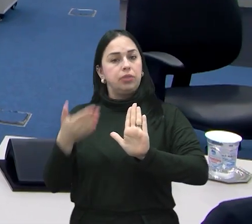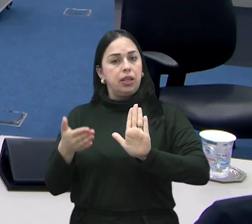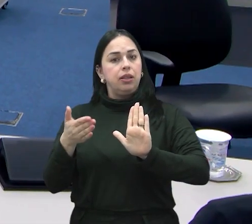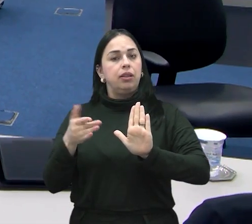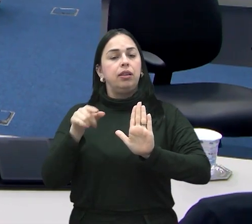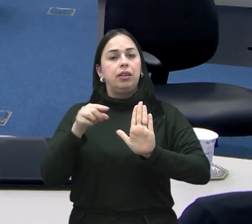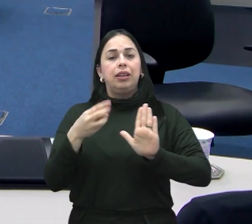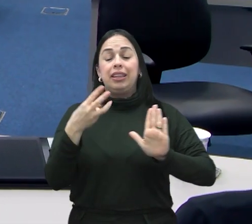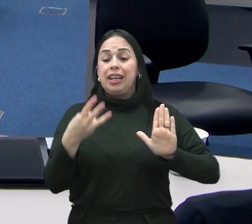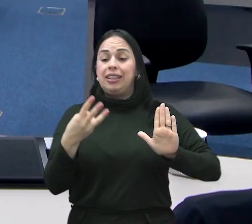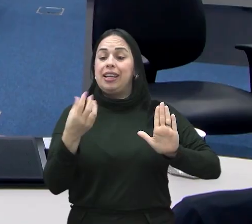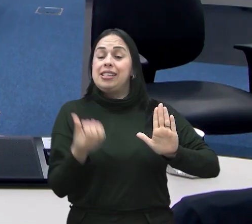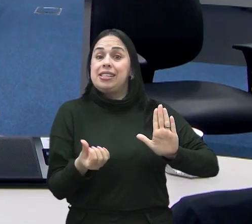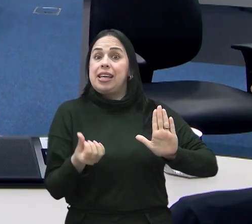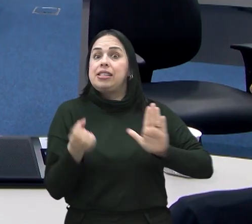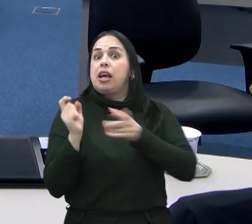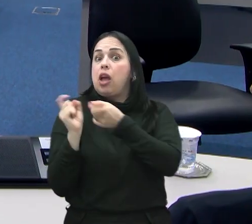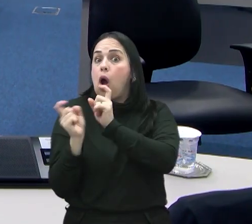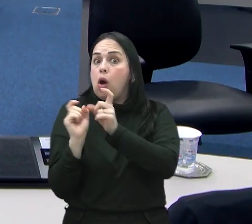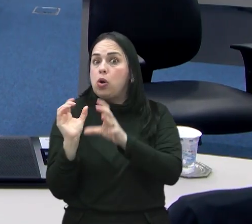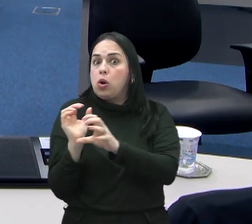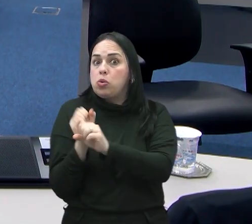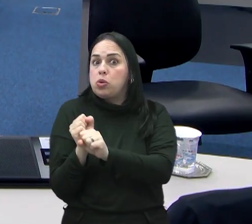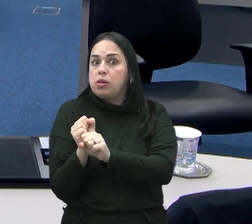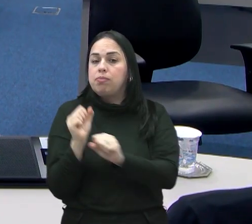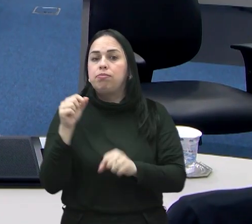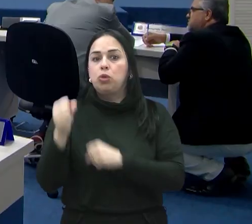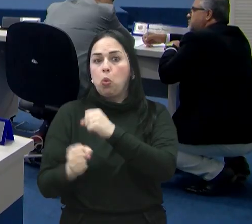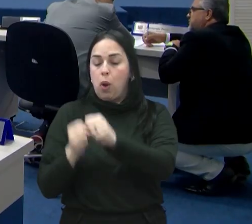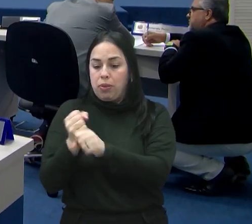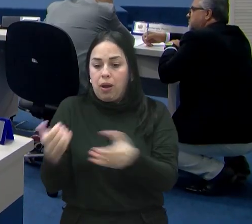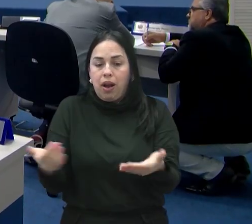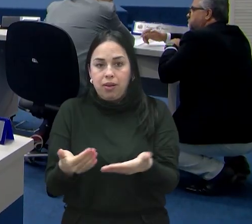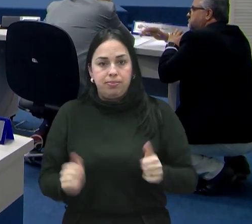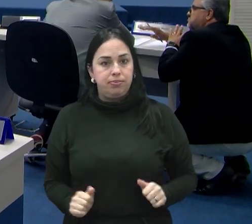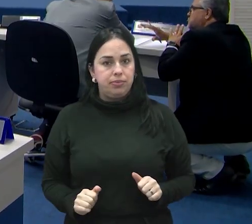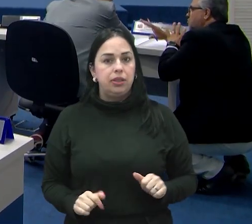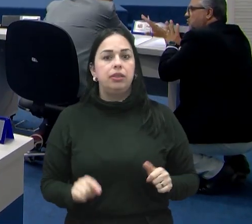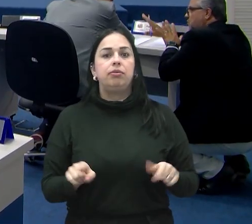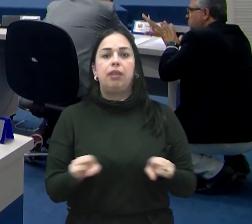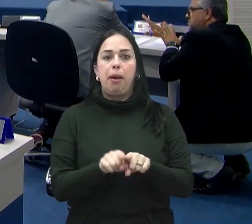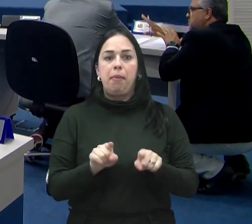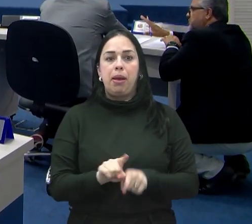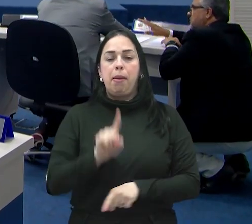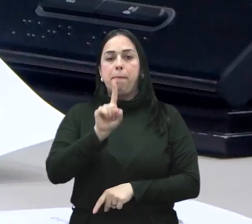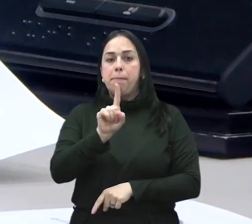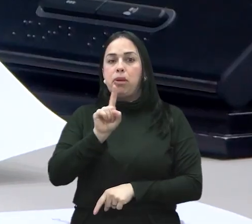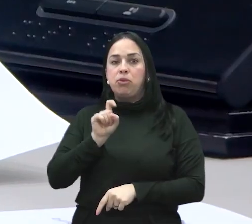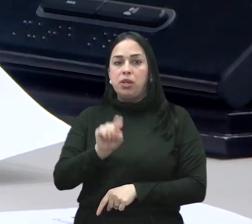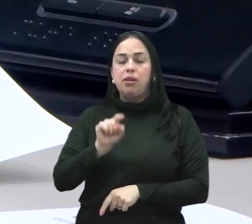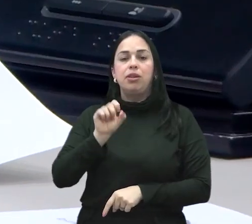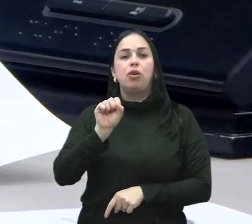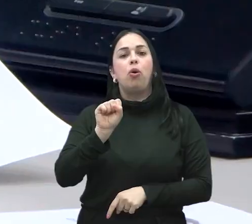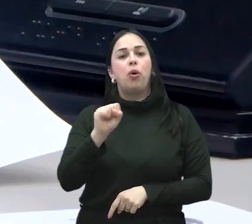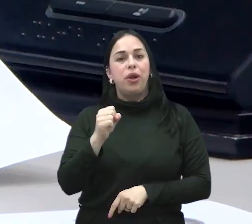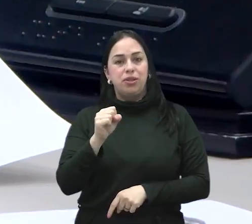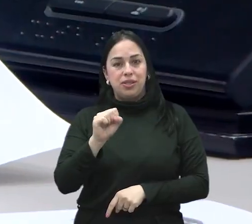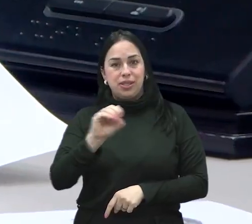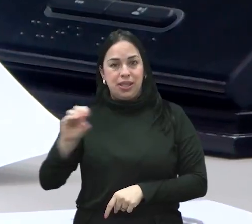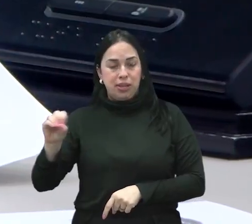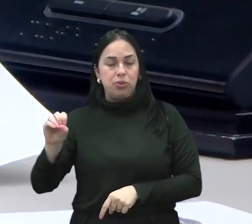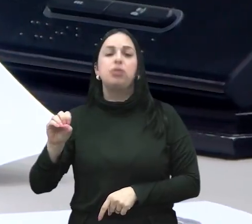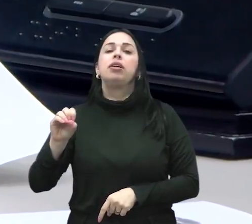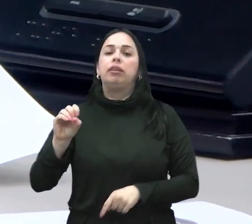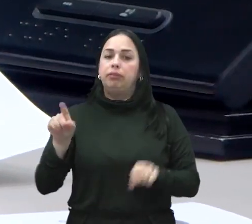vereadores durante as 36 primeiras sessões ordinárias do ano. Além disso, mais de 1.800 requerimentos também